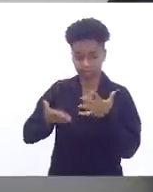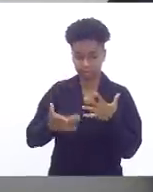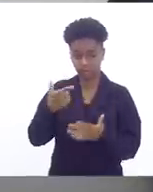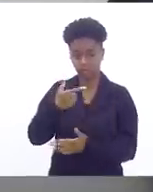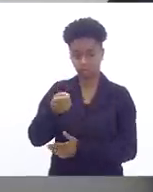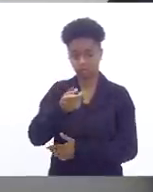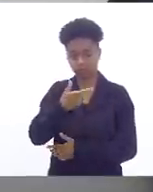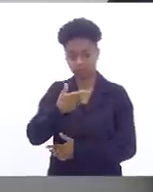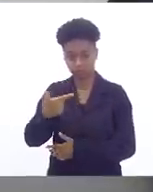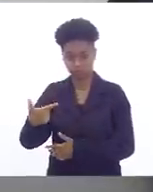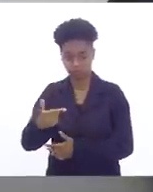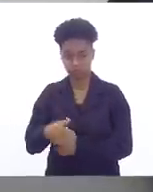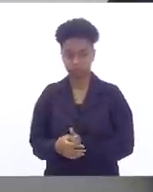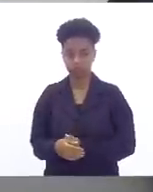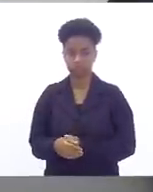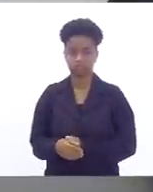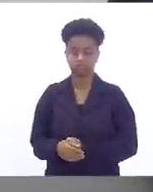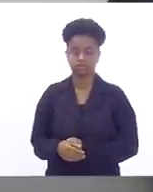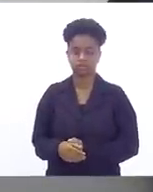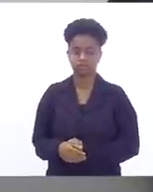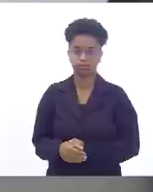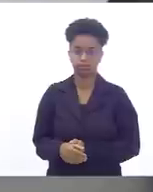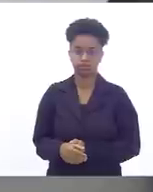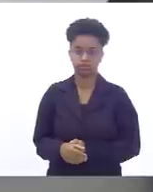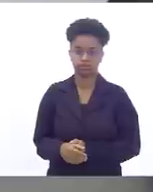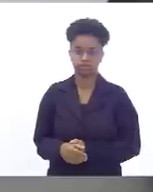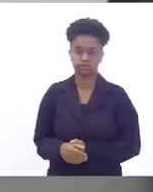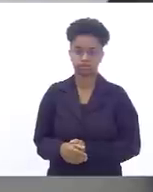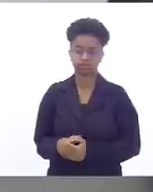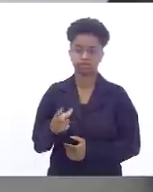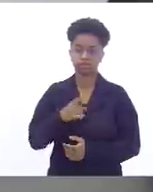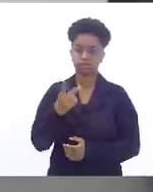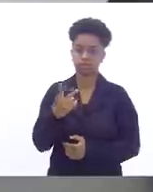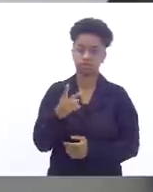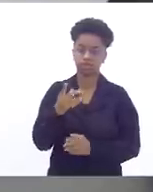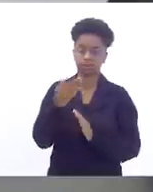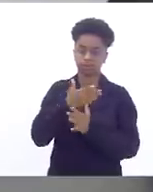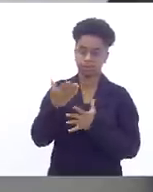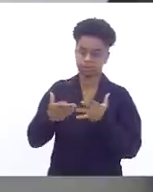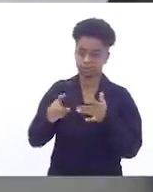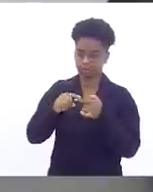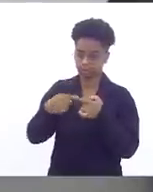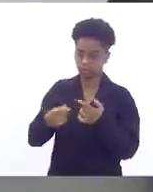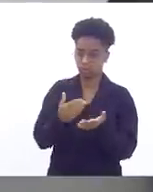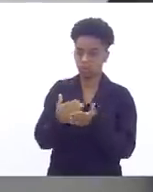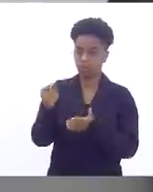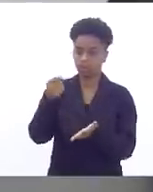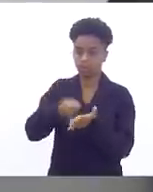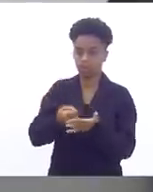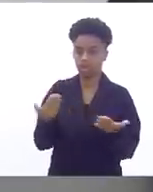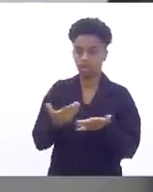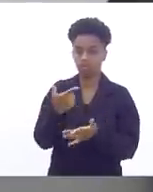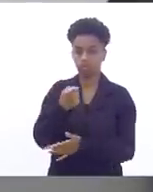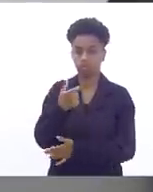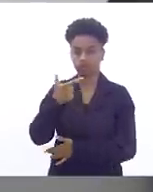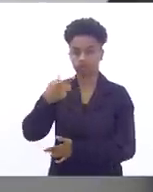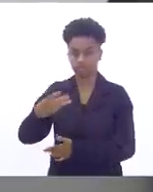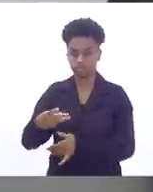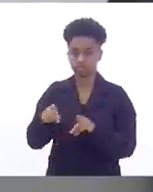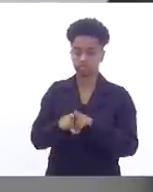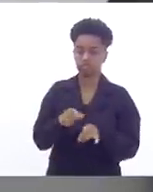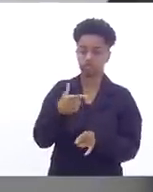2022 e nos dois parcelas seguintes começariam ser pagas agora em 2023